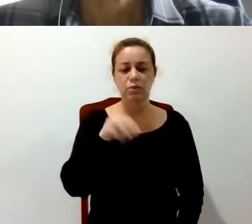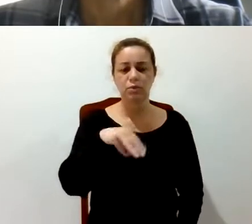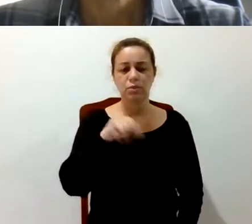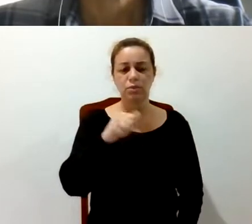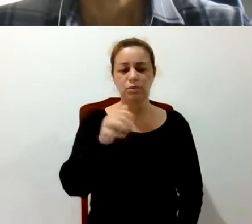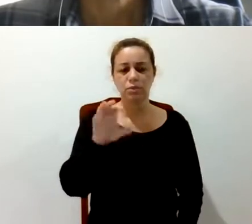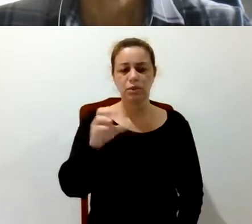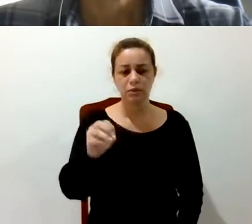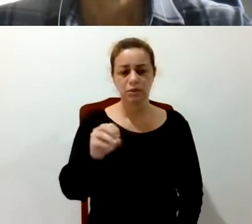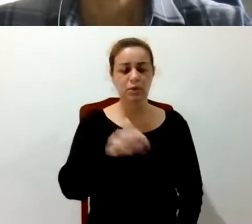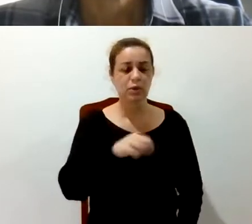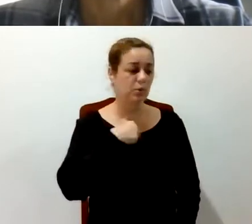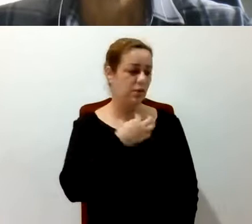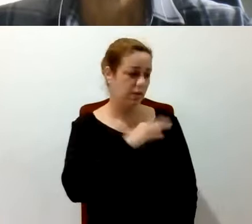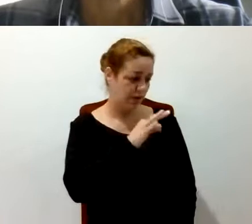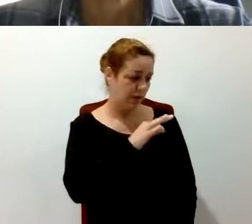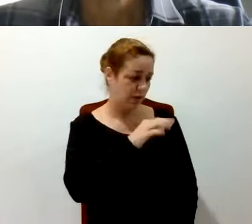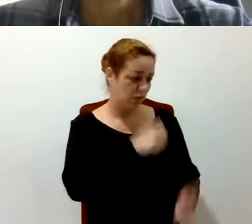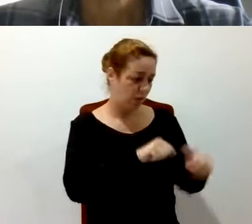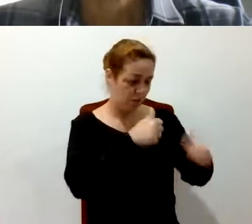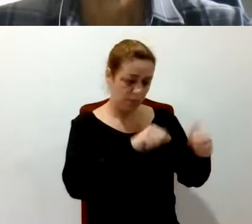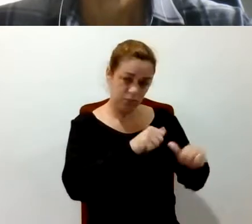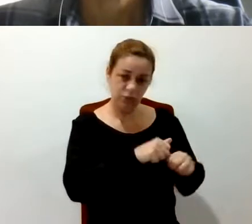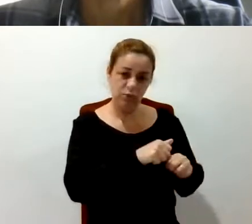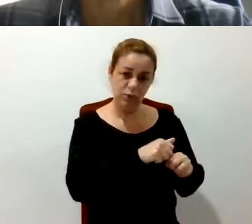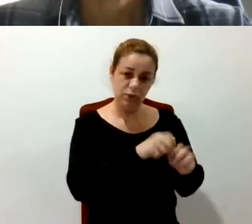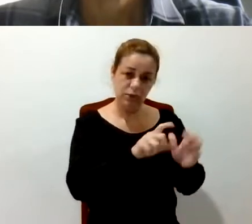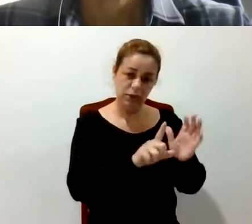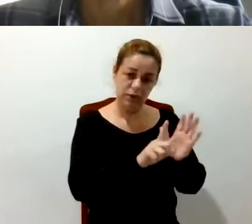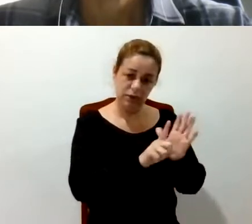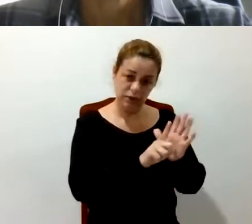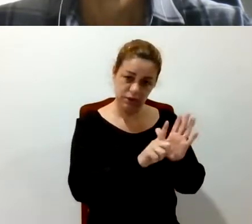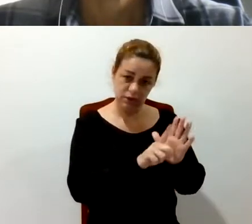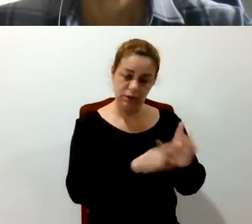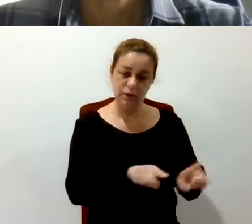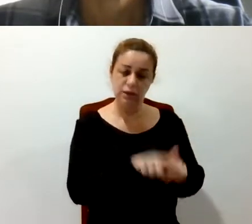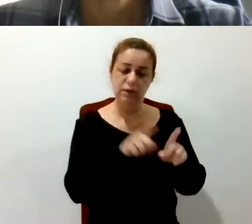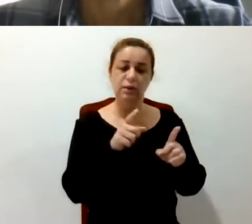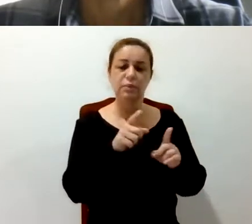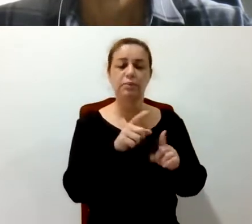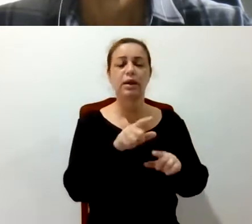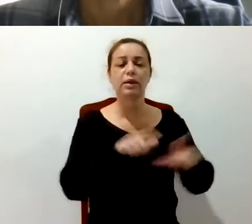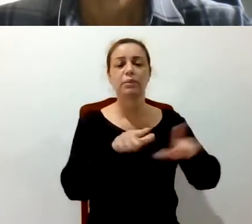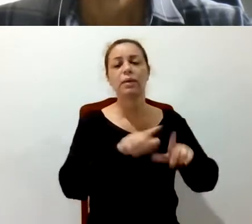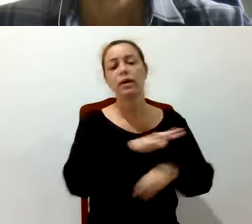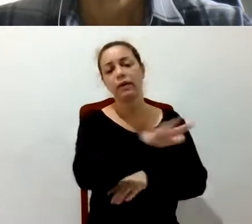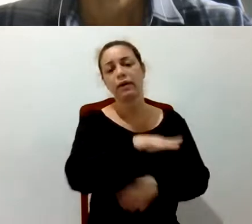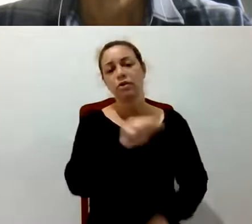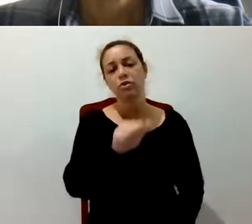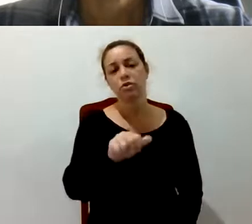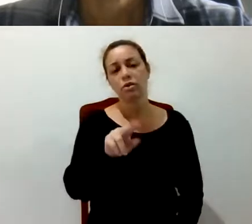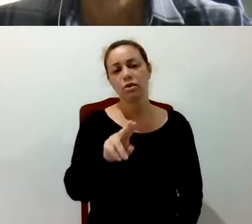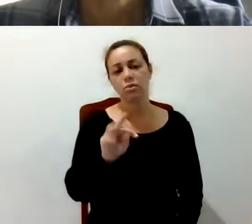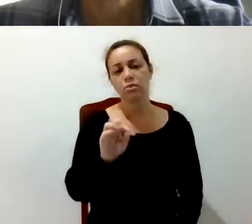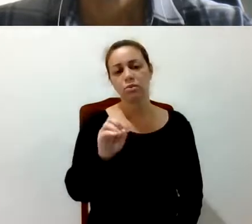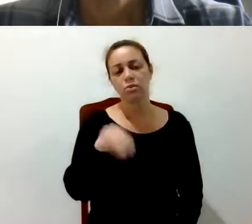campus Linhares e atuo nos laboratórios da área de automação, que atende aqui, no caso, os cursos